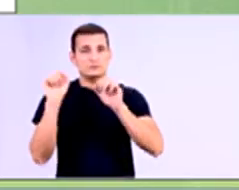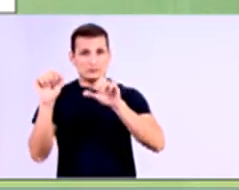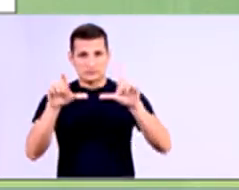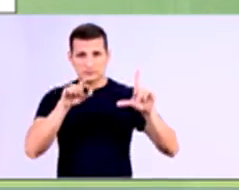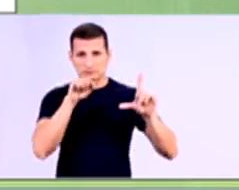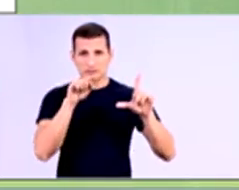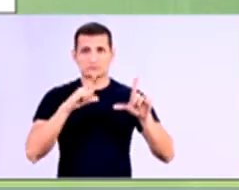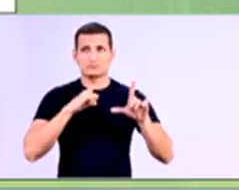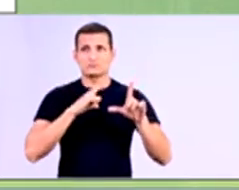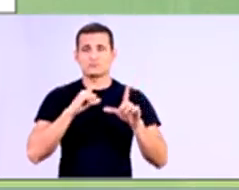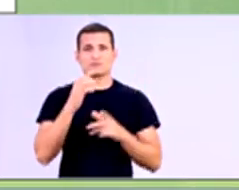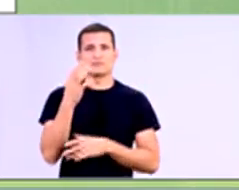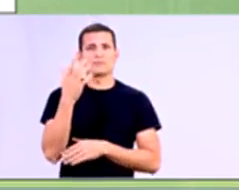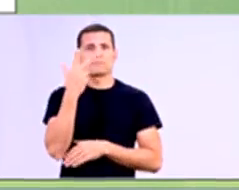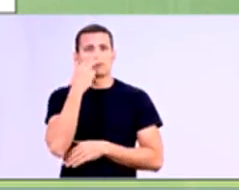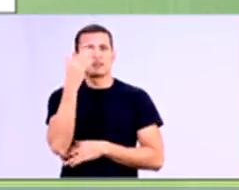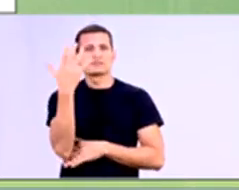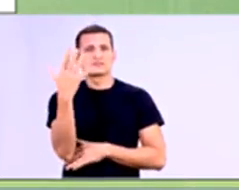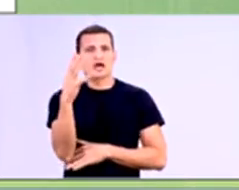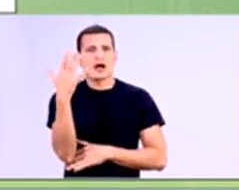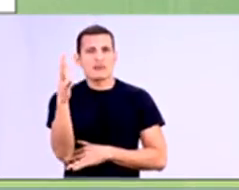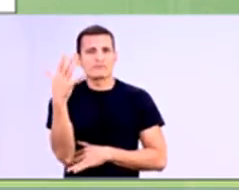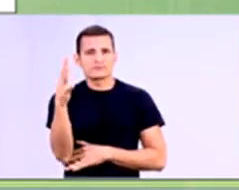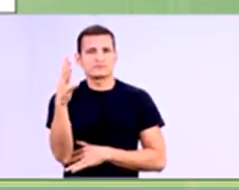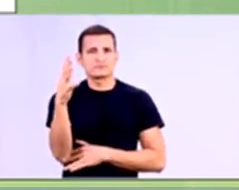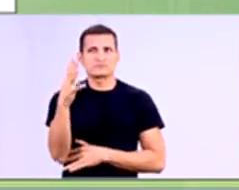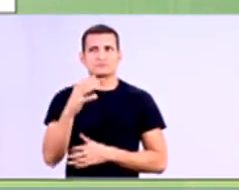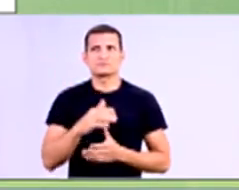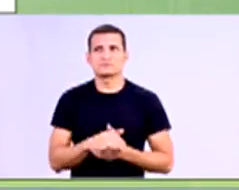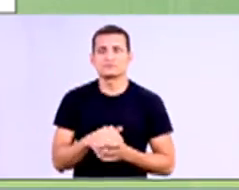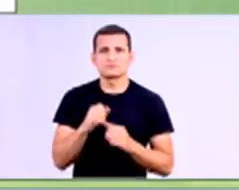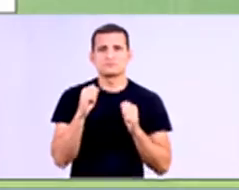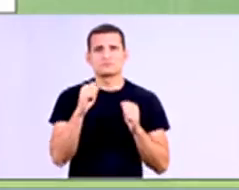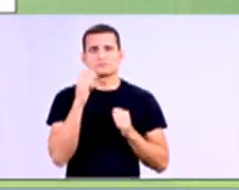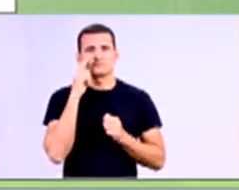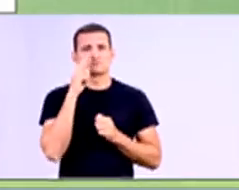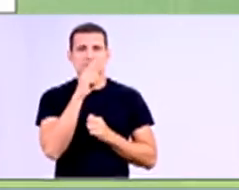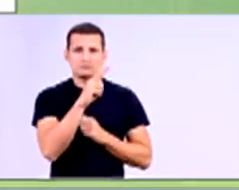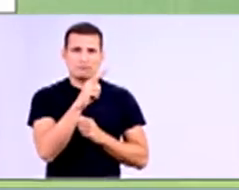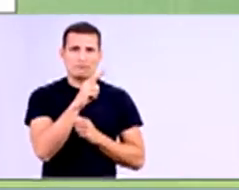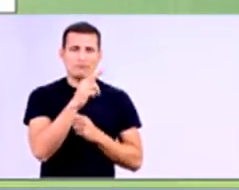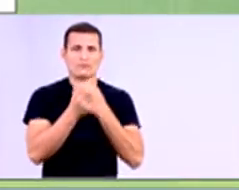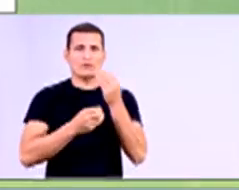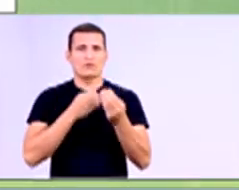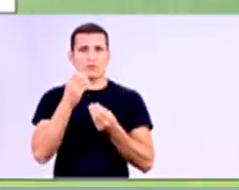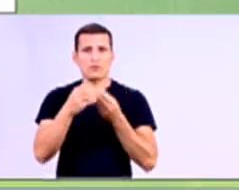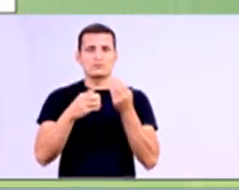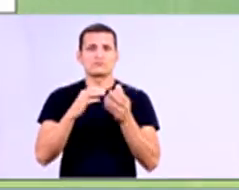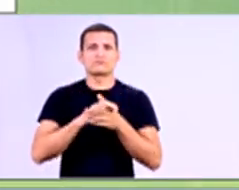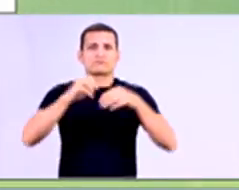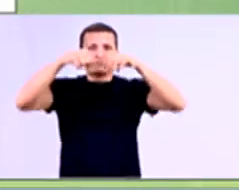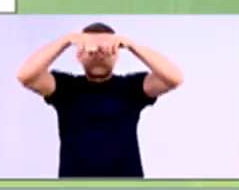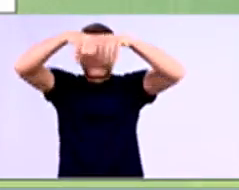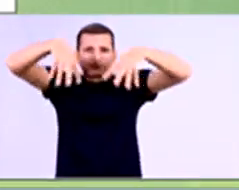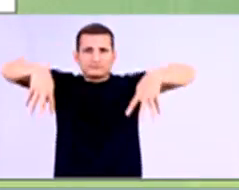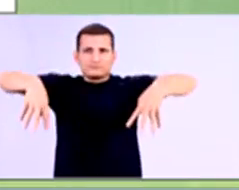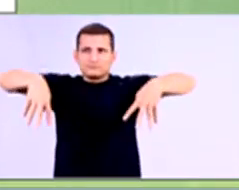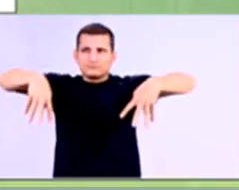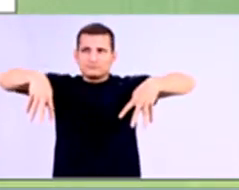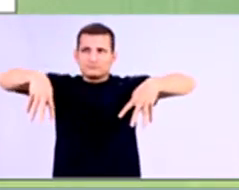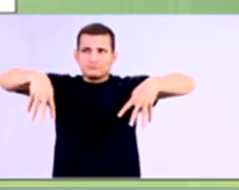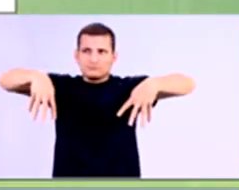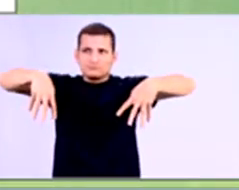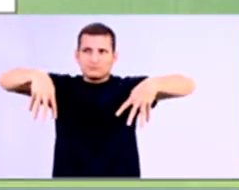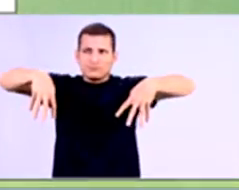uma árvore, onde a gente pode ver as duas ramificações de diagramas. Diagramas